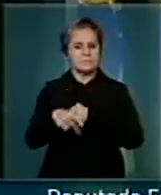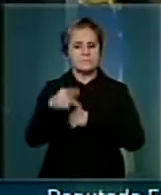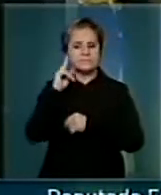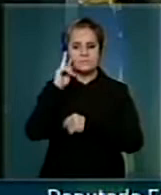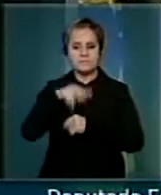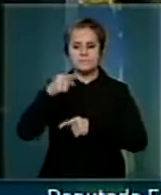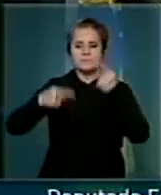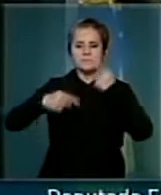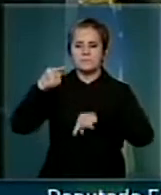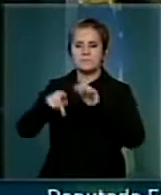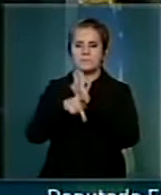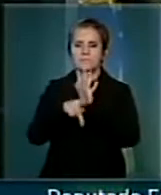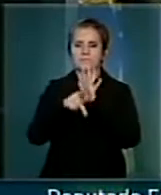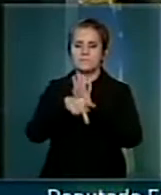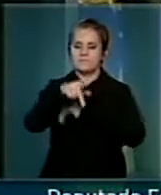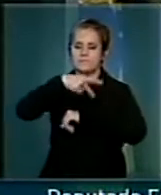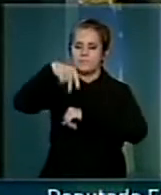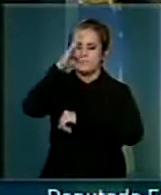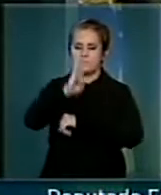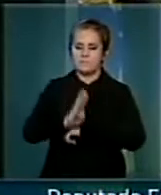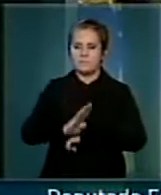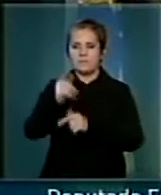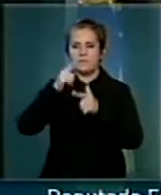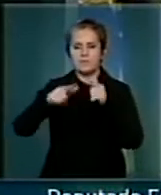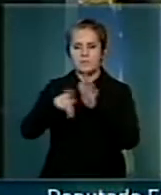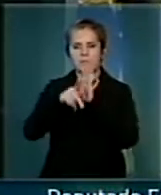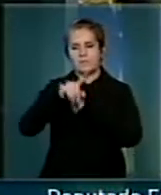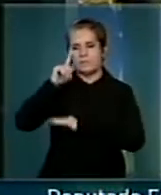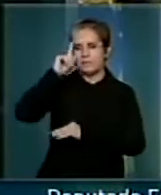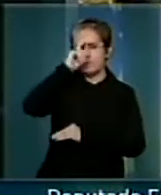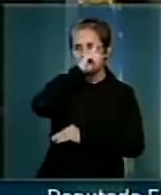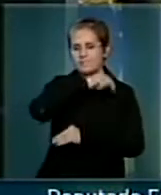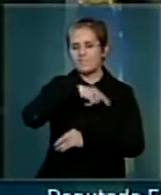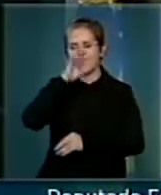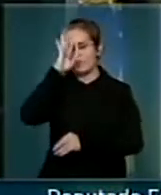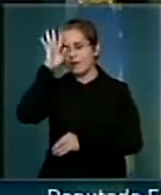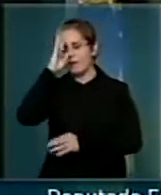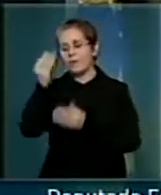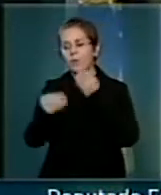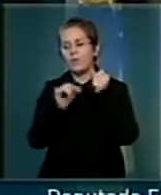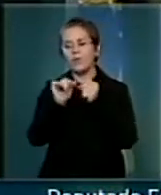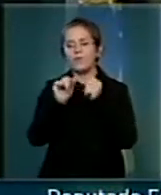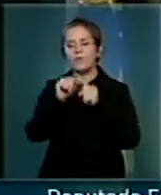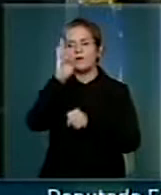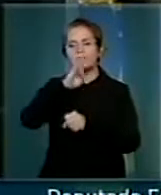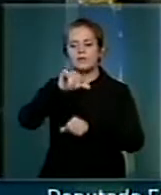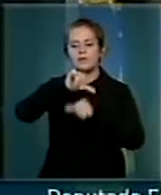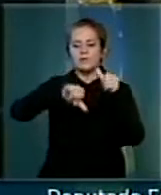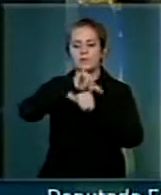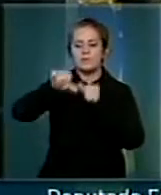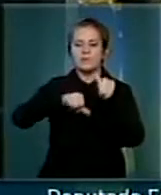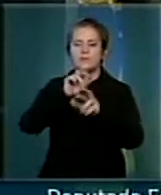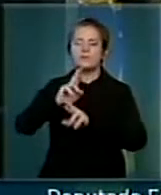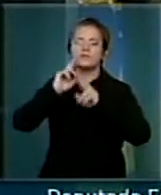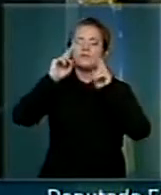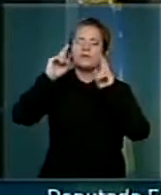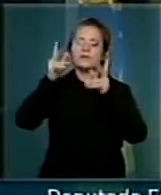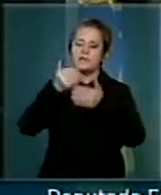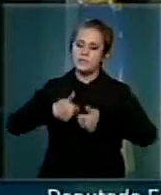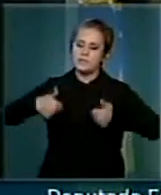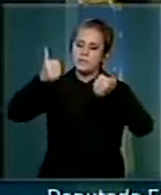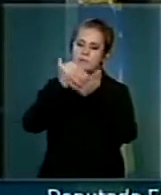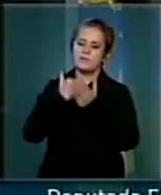discutimos sua realidade, suas mazelas. Imaginamos modos e meios de fazê-lo diferente e impulsionar à frente do seu